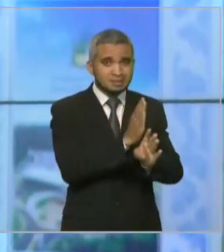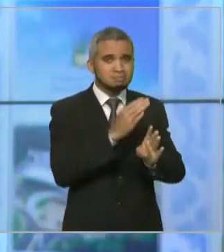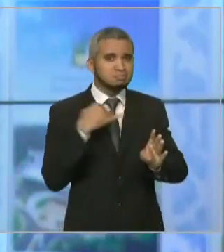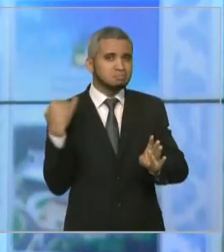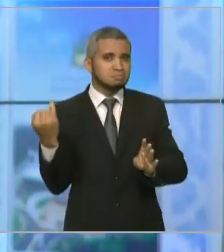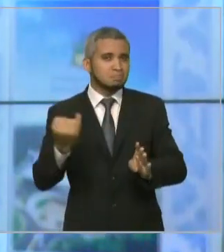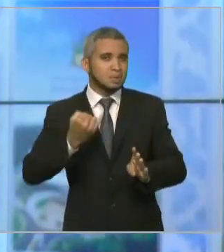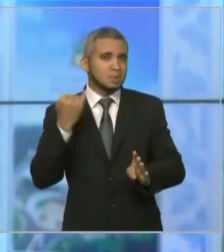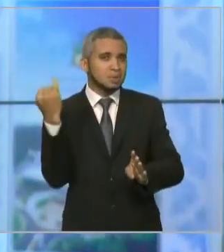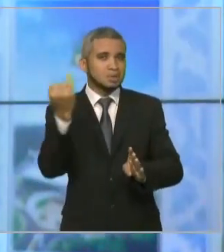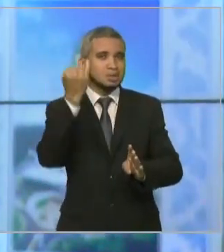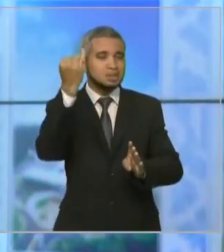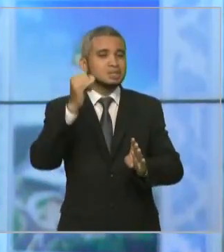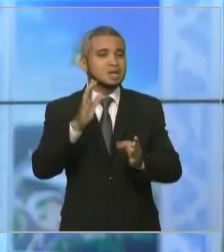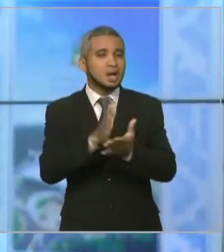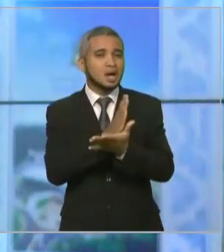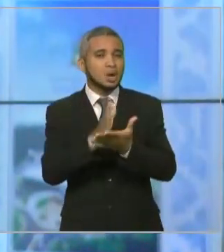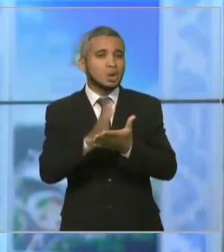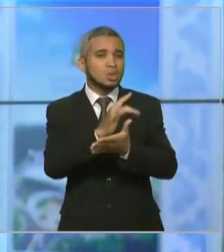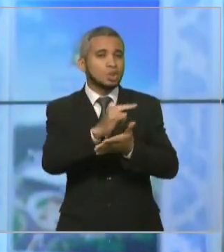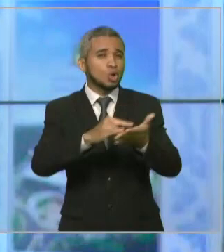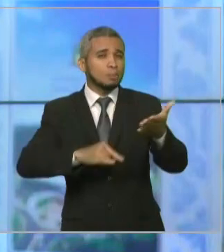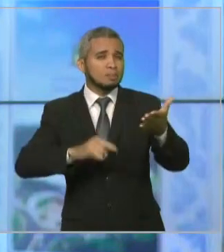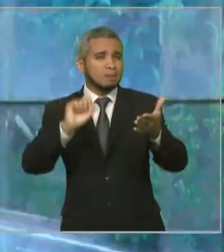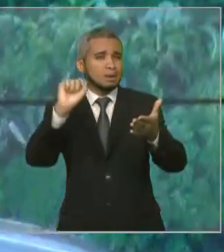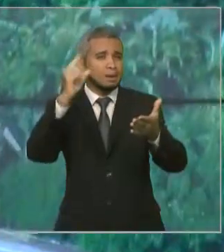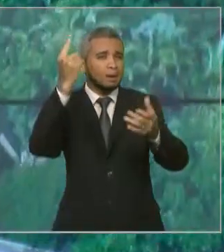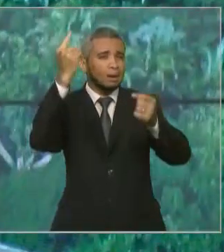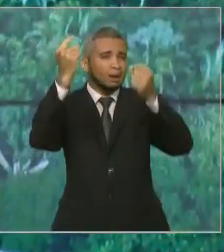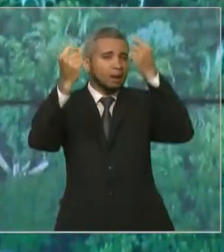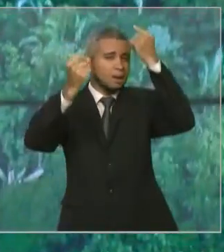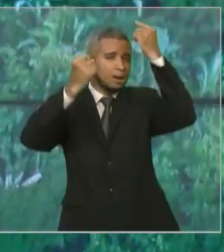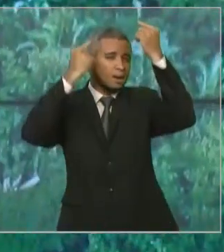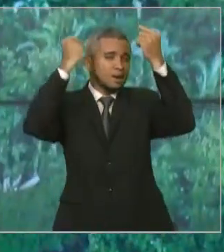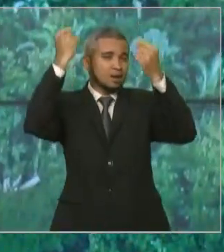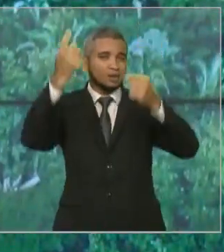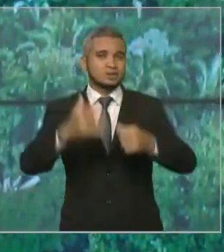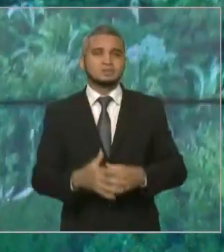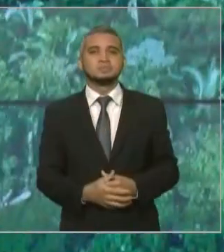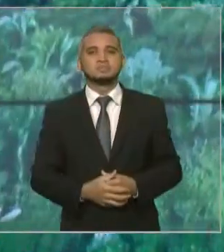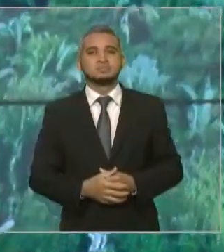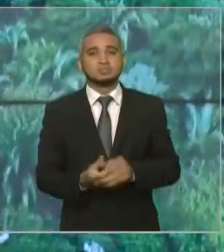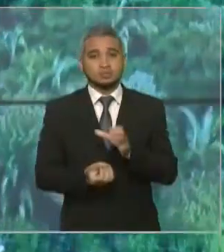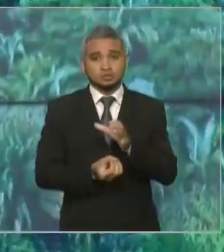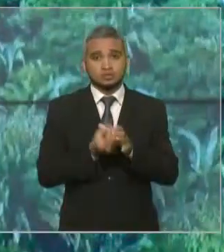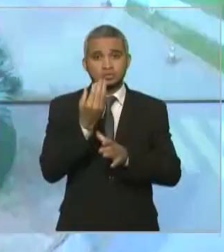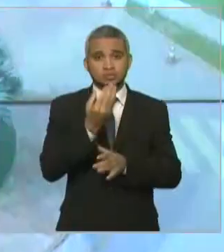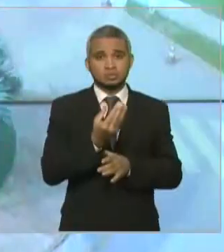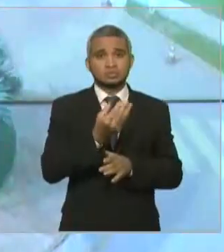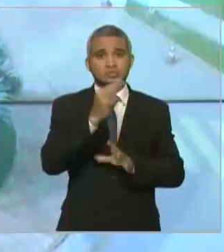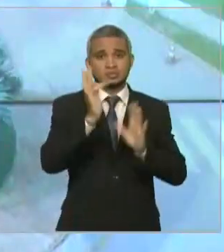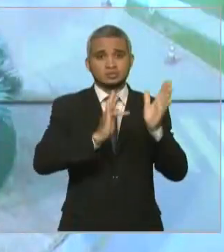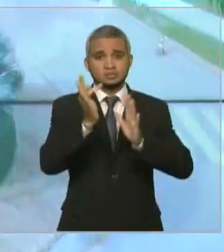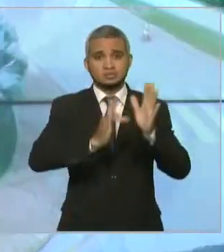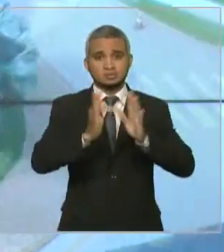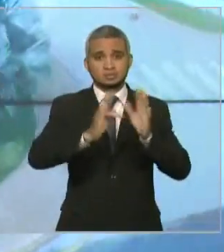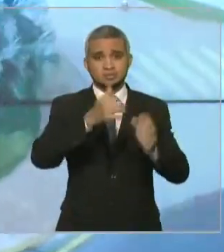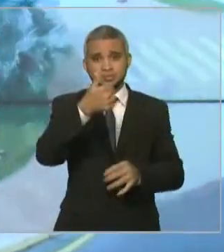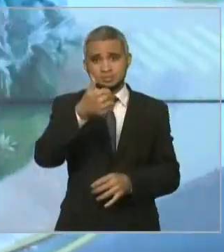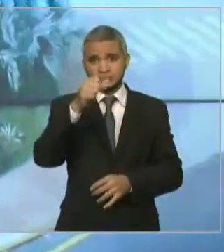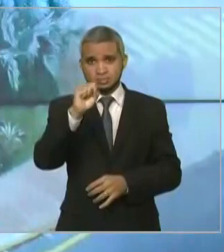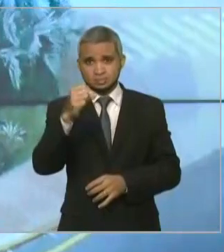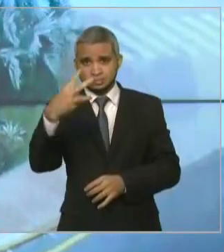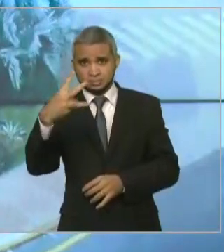para a memória do Legislativo maranhense. Instituída em fevereiro de 1835, a